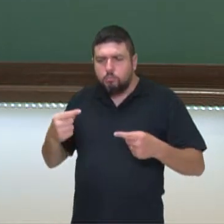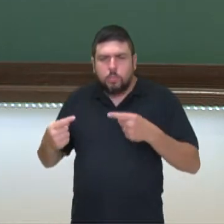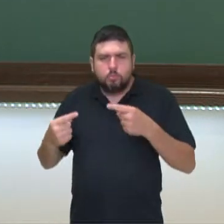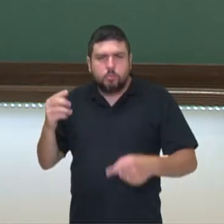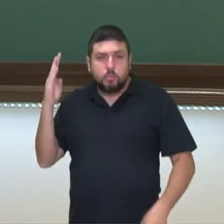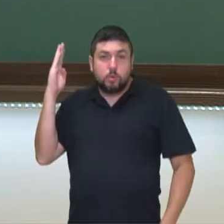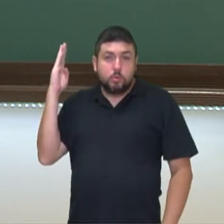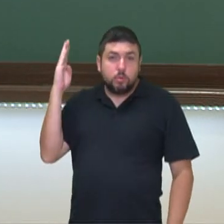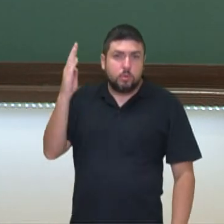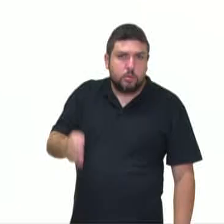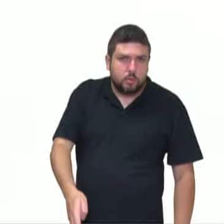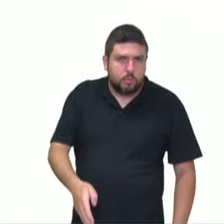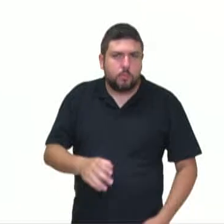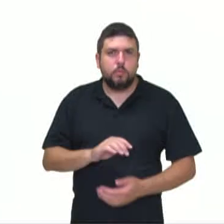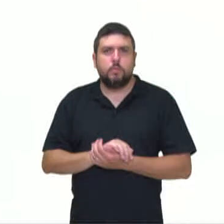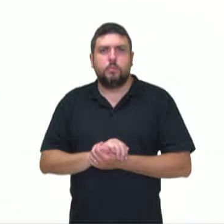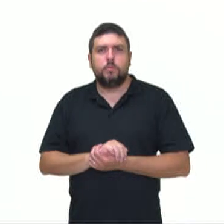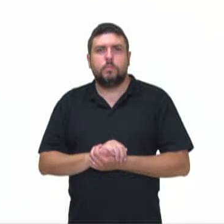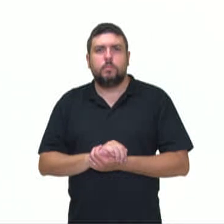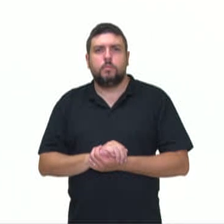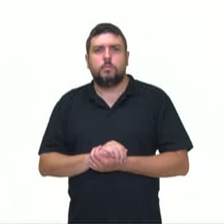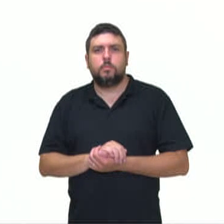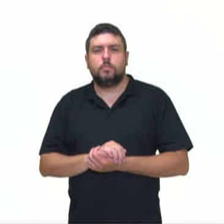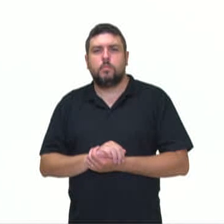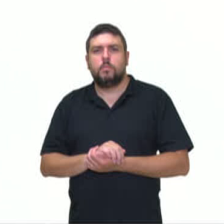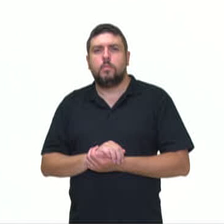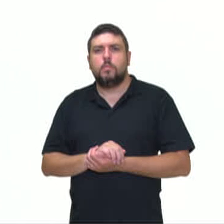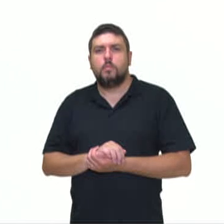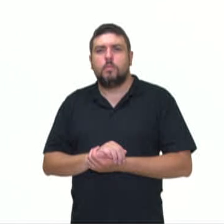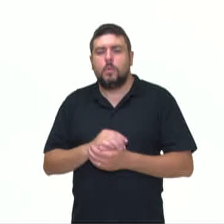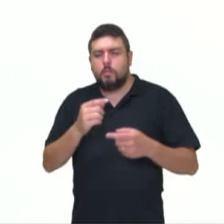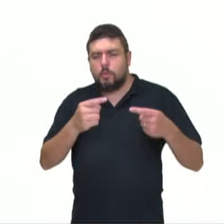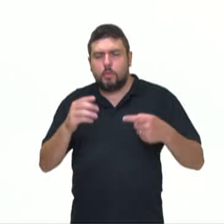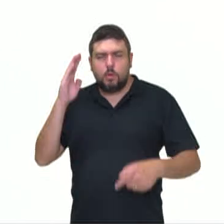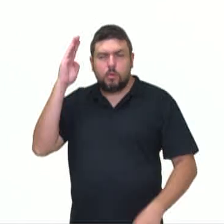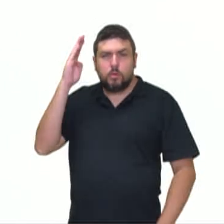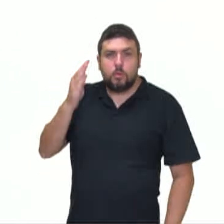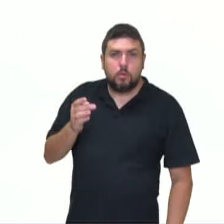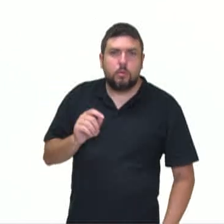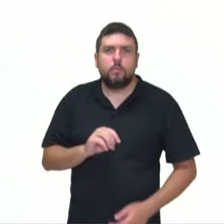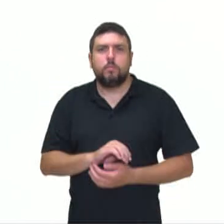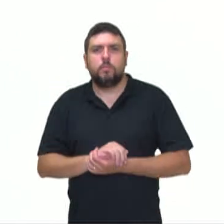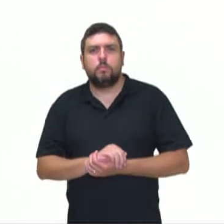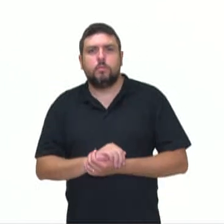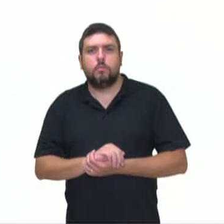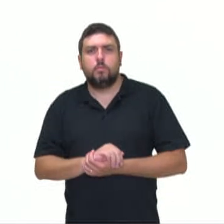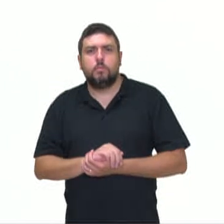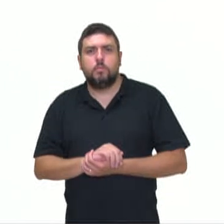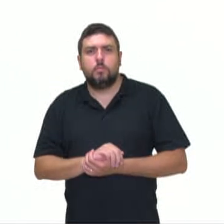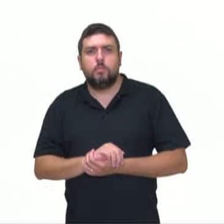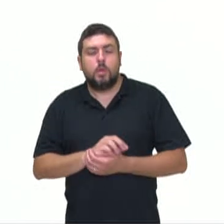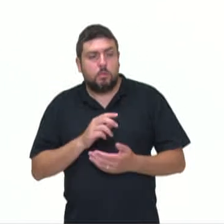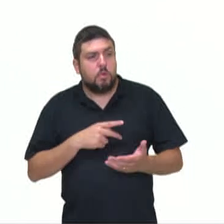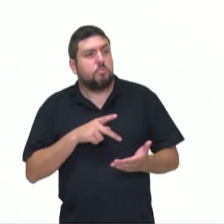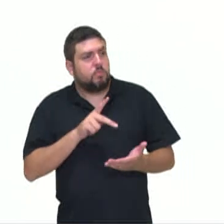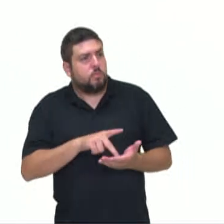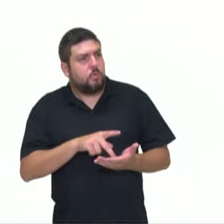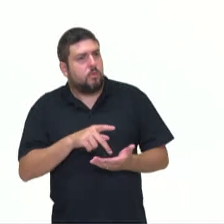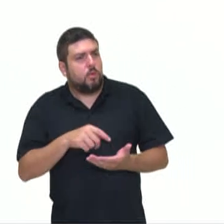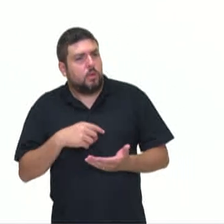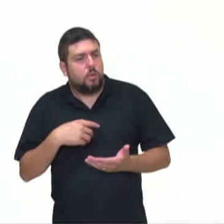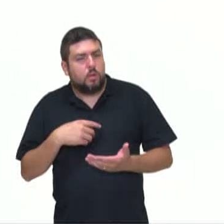Vejamos. O discurso direto se faz presente nesse trecho. É, francamente, um recorde do qual não me